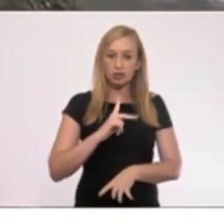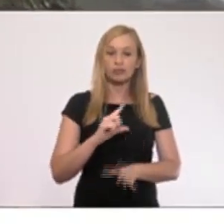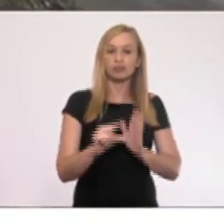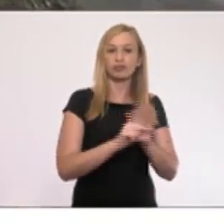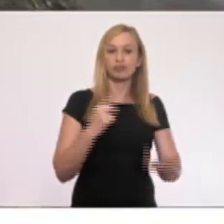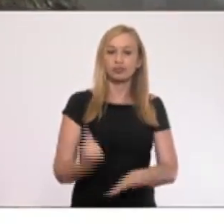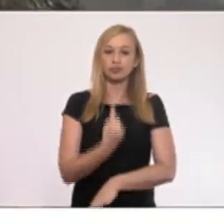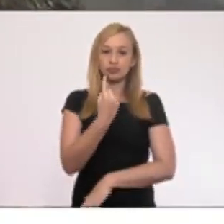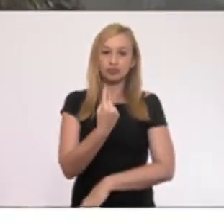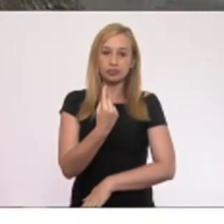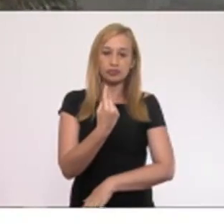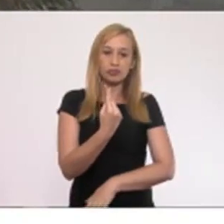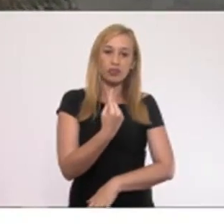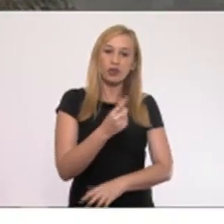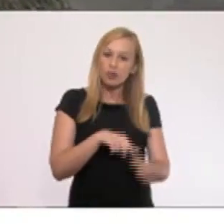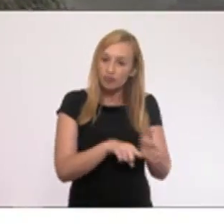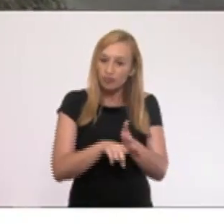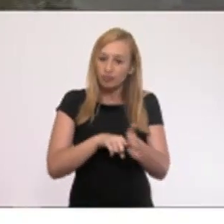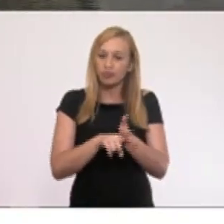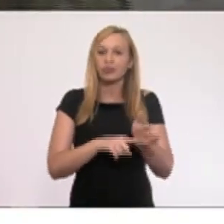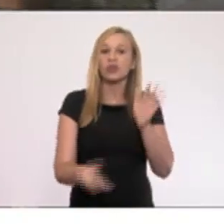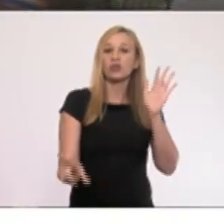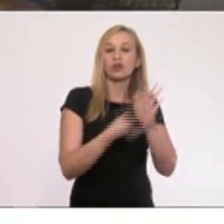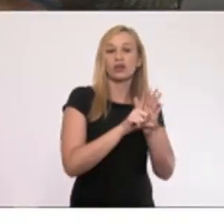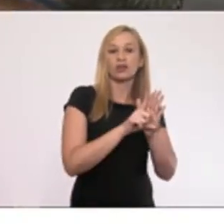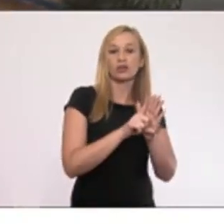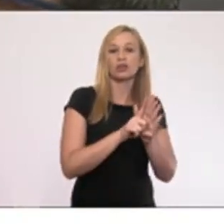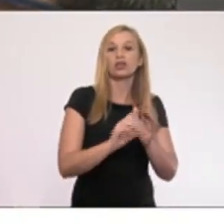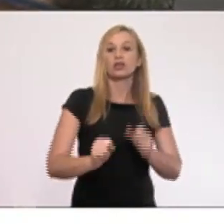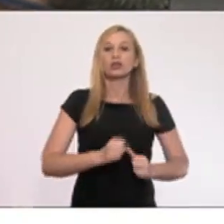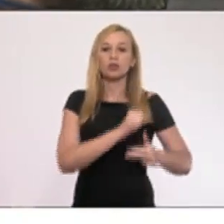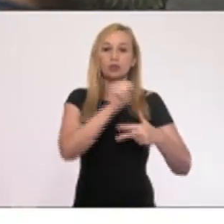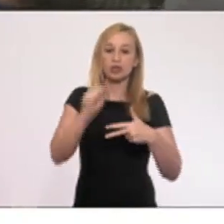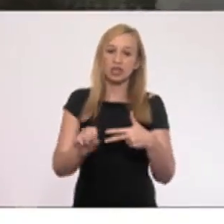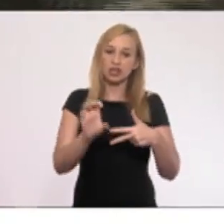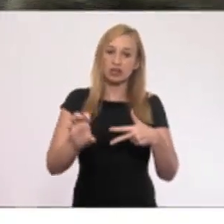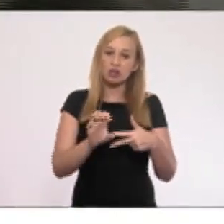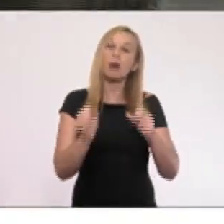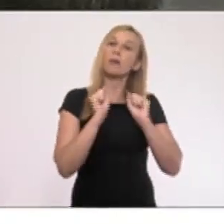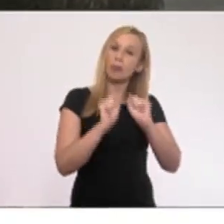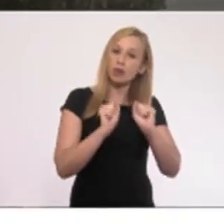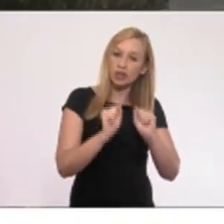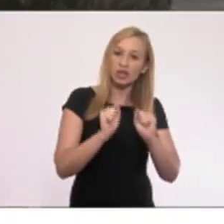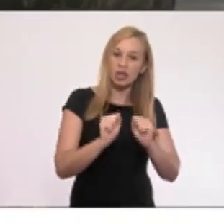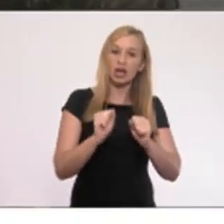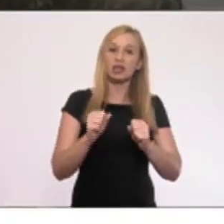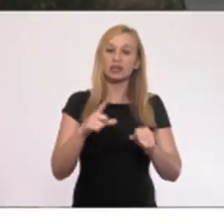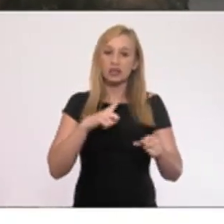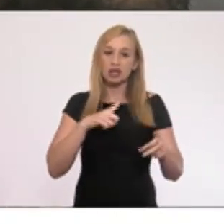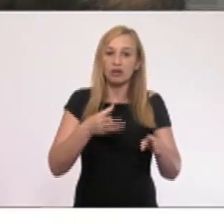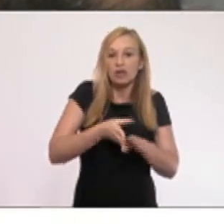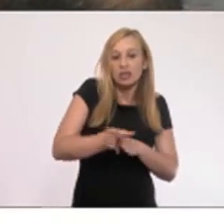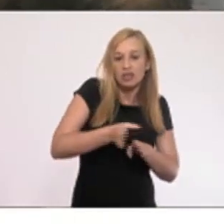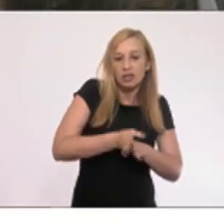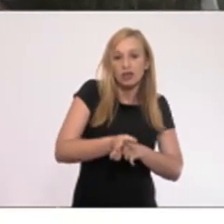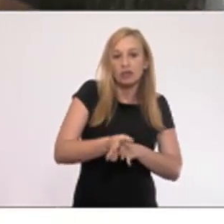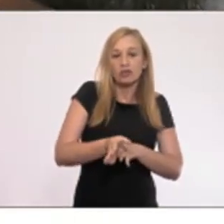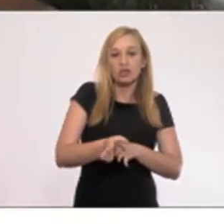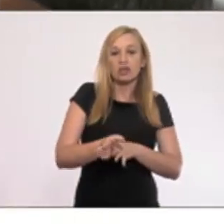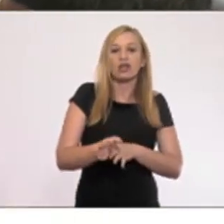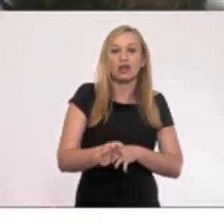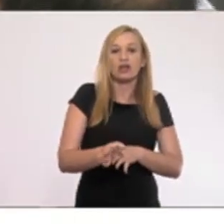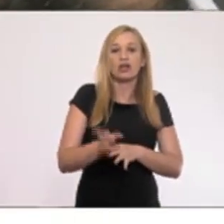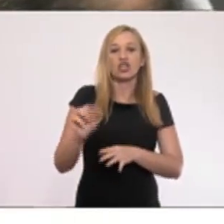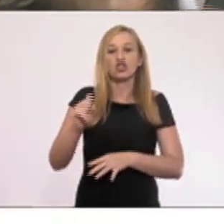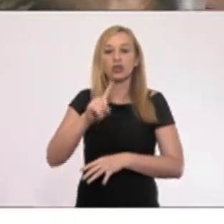único. Na fiscalização dessa lei, o Poder Executivo poderá contar com o auxílio do Conselho Regional de Educação Física da